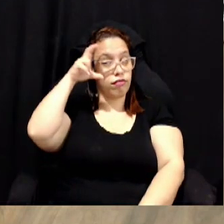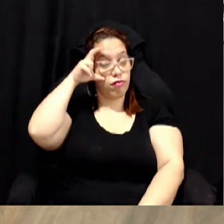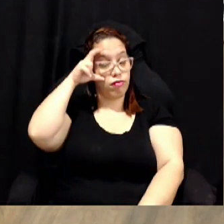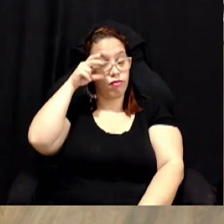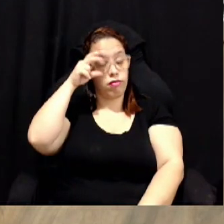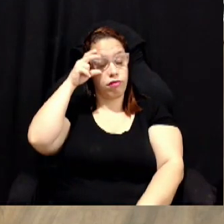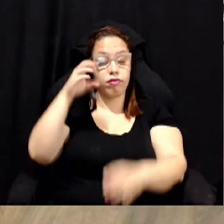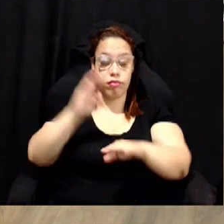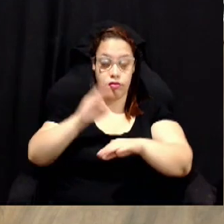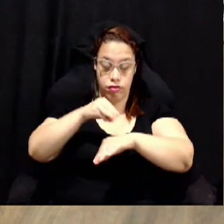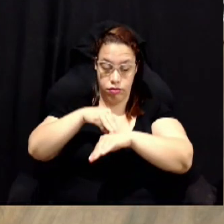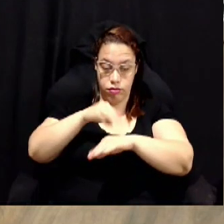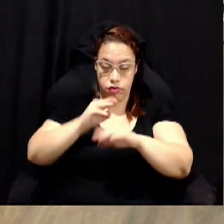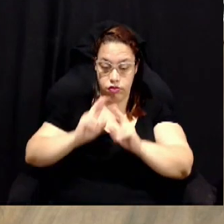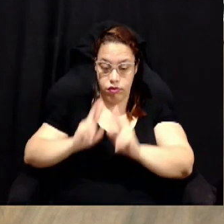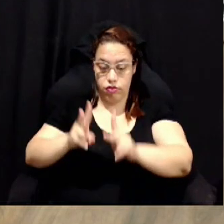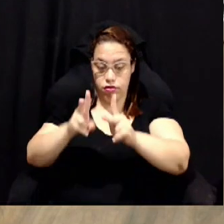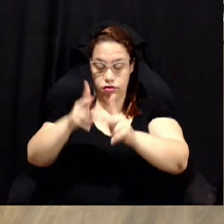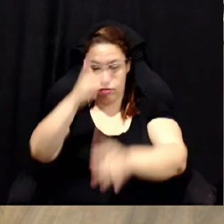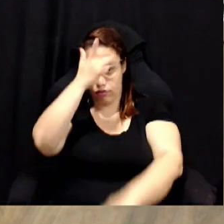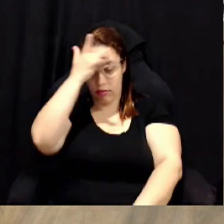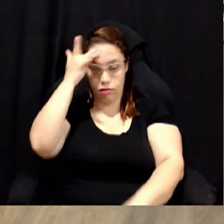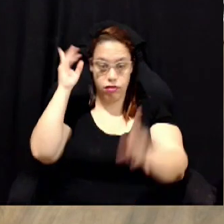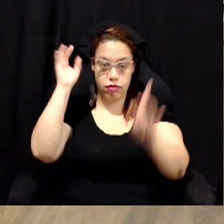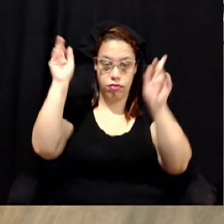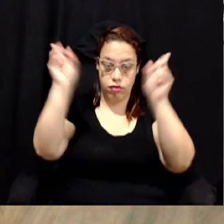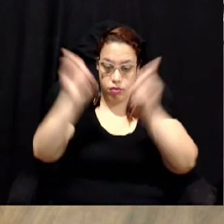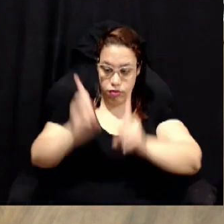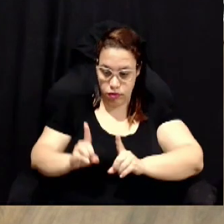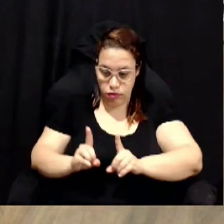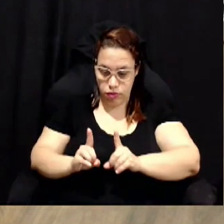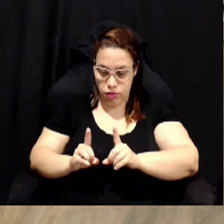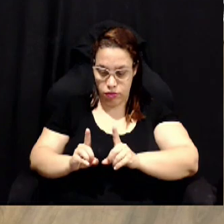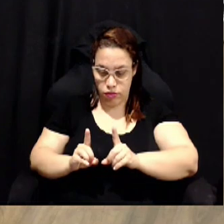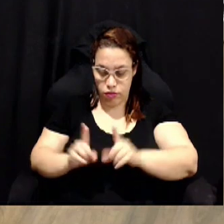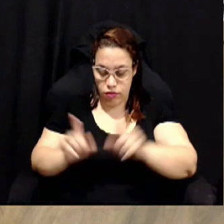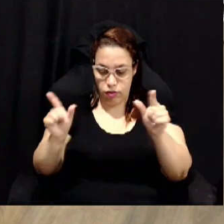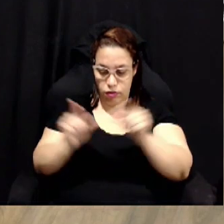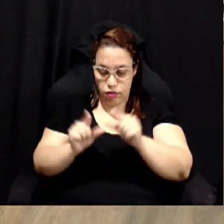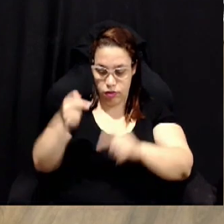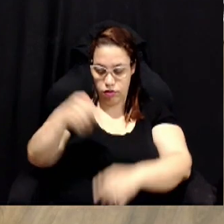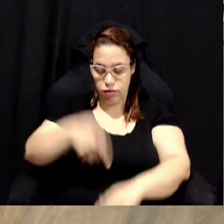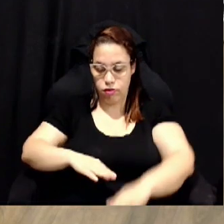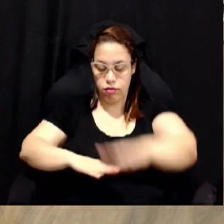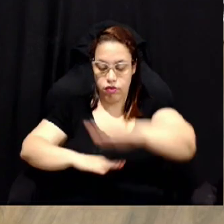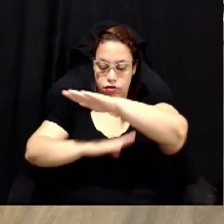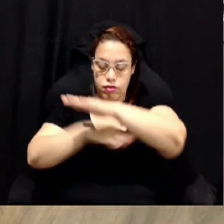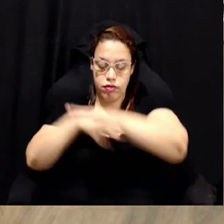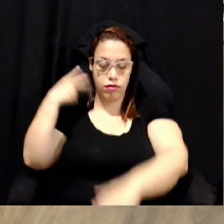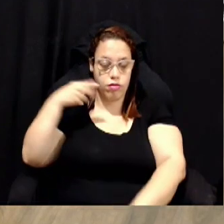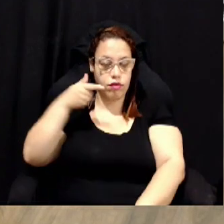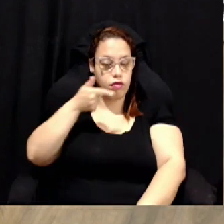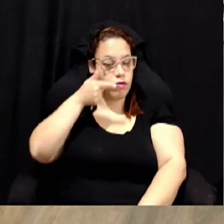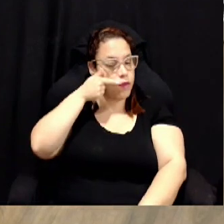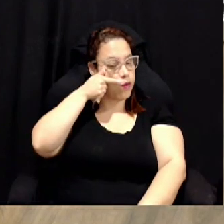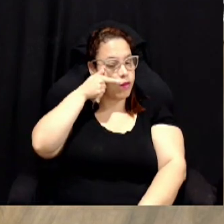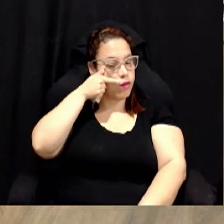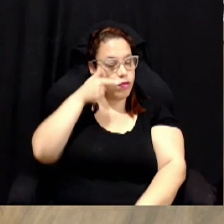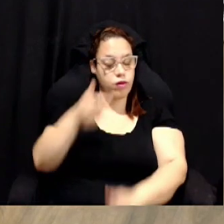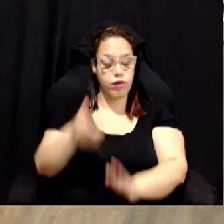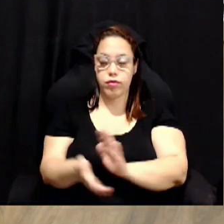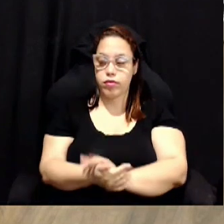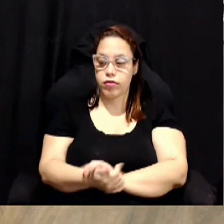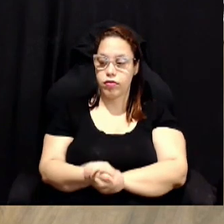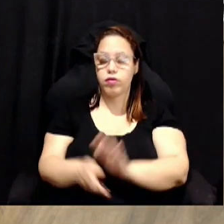Comissão Permanente da Pessoa com Deficiência ou Mobilidade Reduzida aqui da Câmara, o vereador Guilherme Teixeira, que tem projeto de